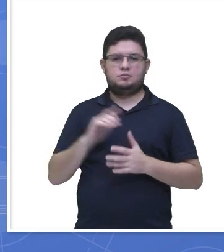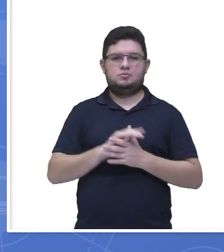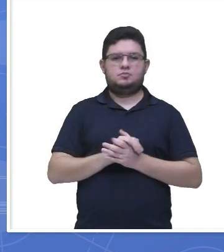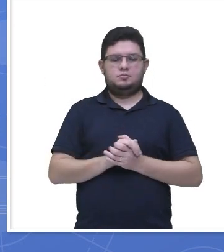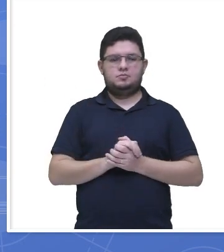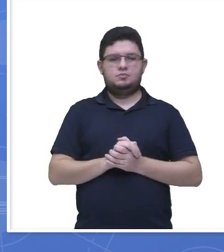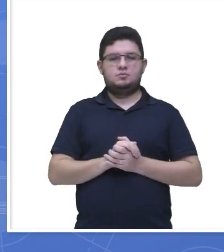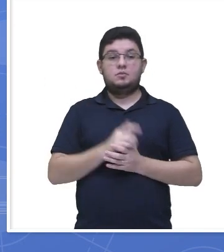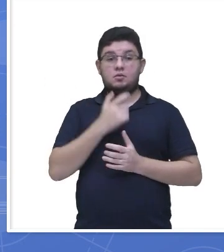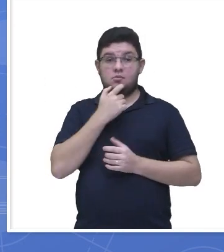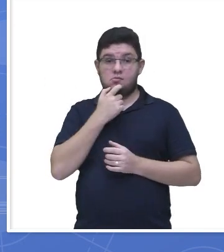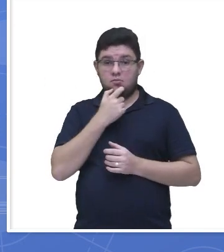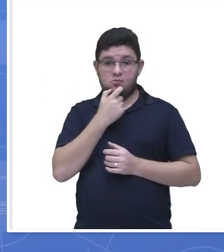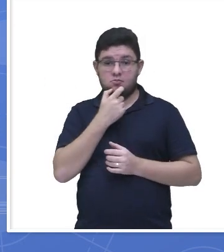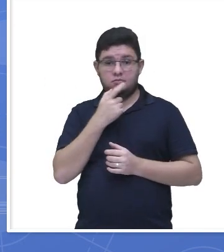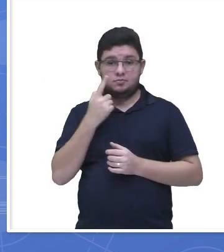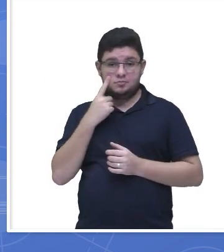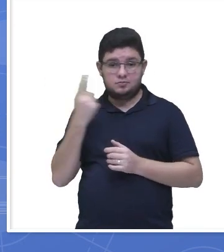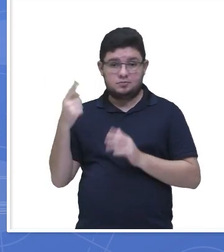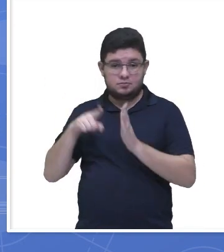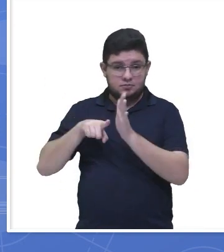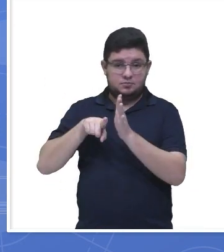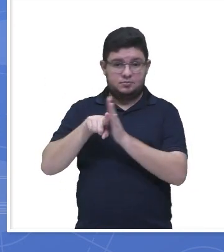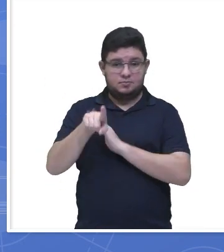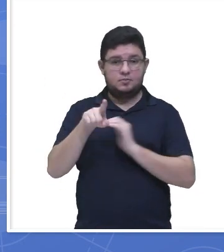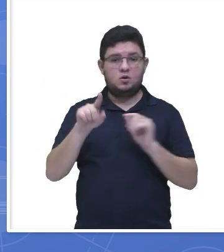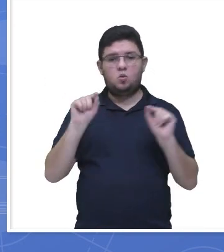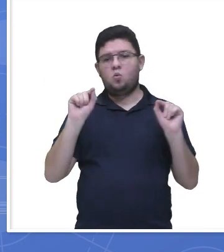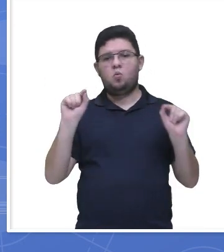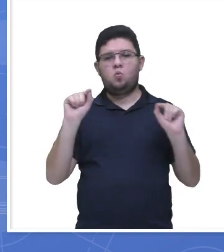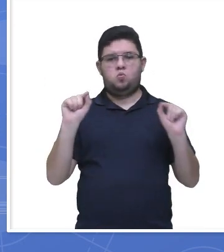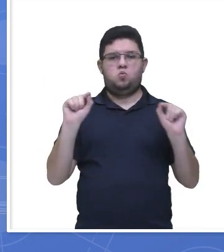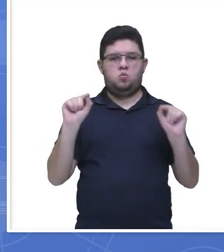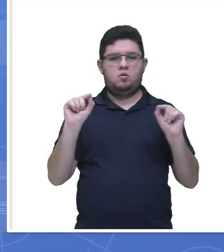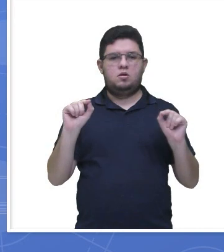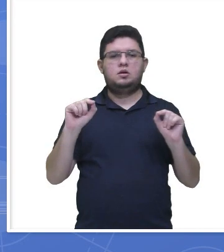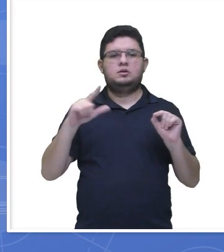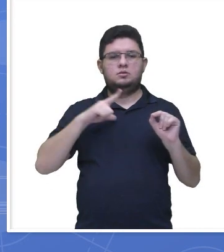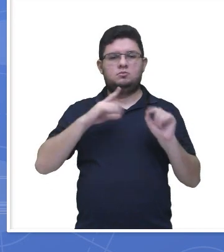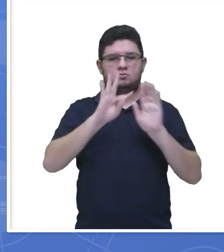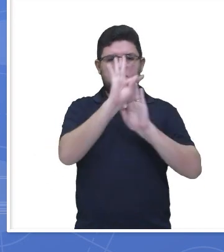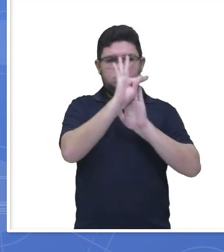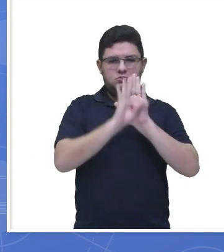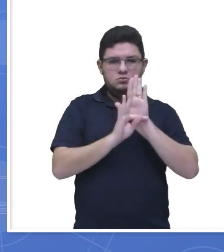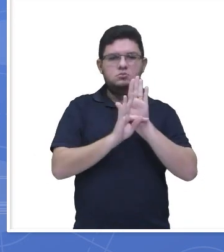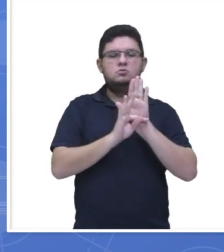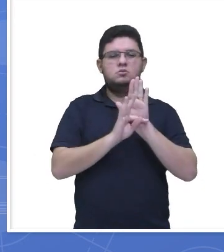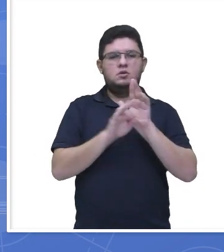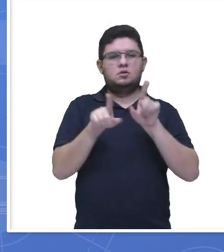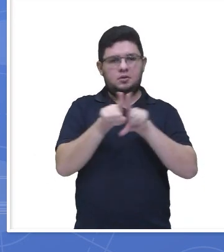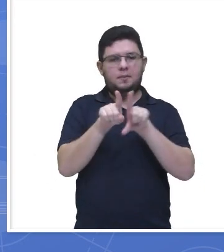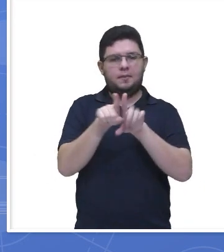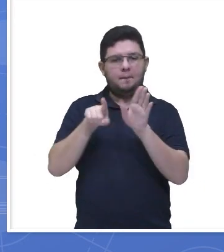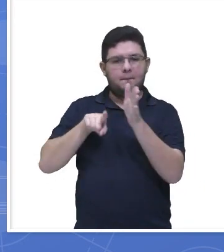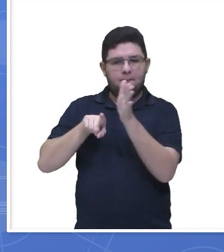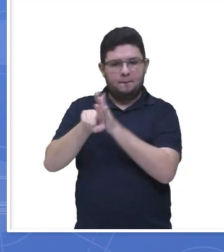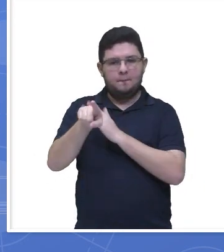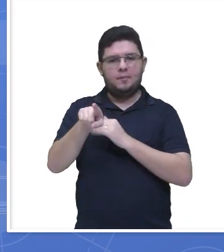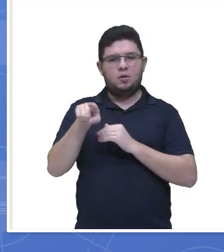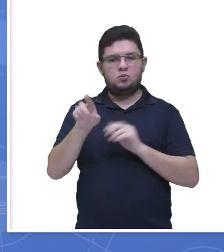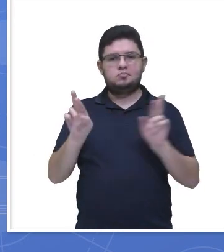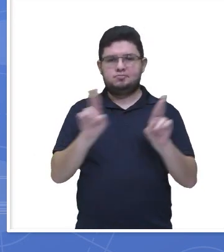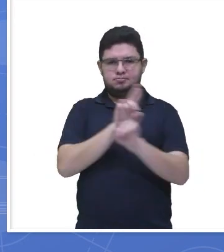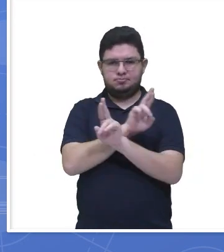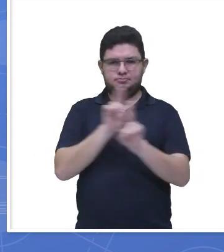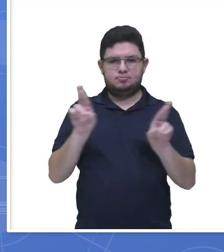essa questão de língua inglesa, então, é uma questão aí que traz um texto e a pergunta aí relacionada a esse texto. É um